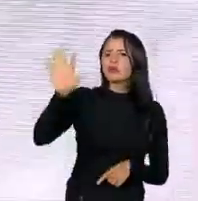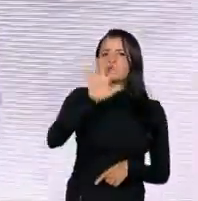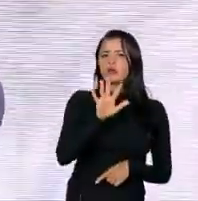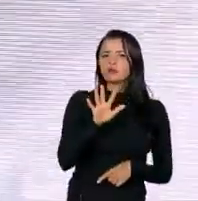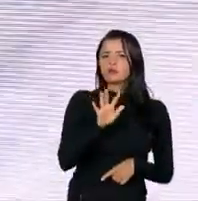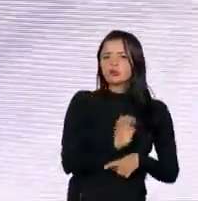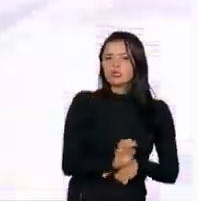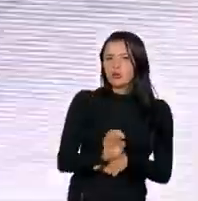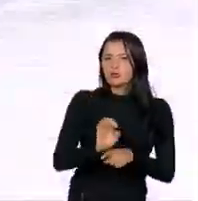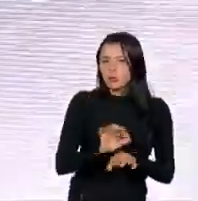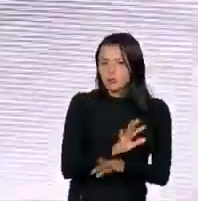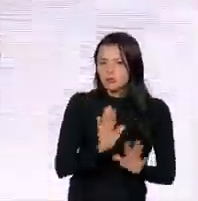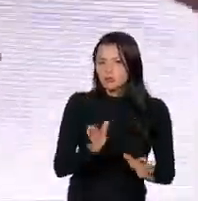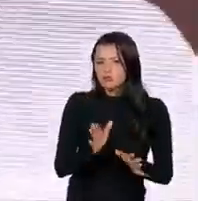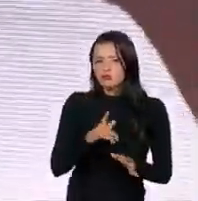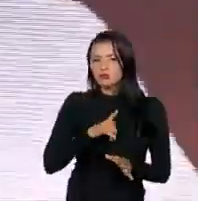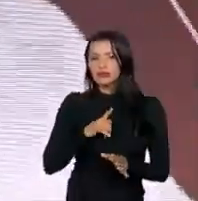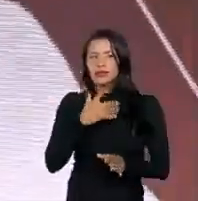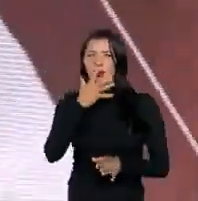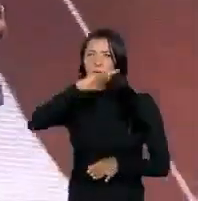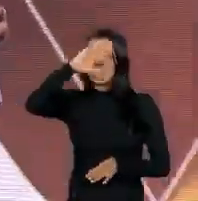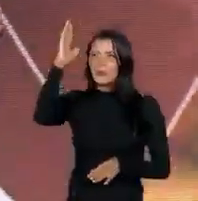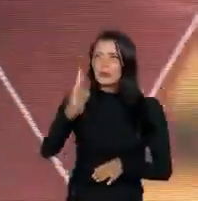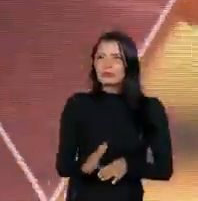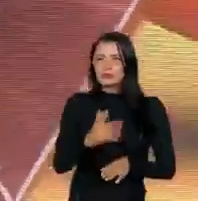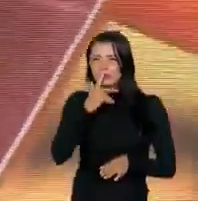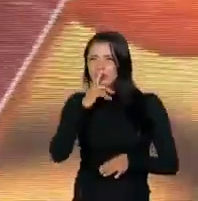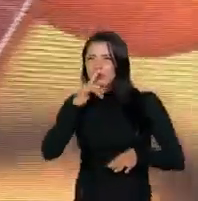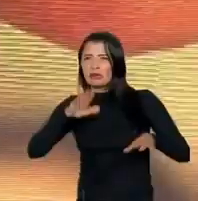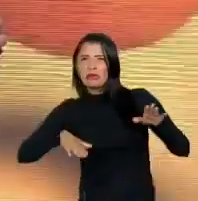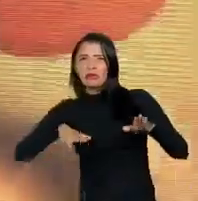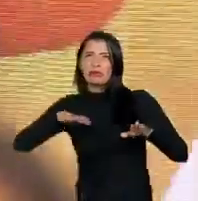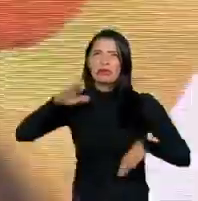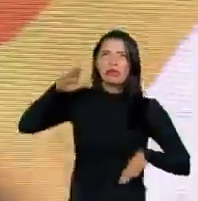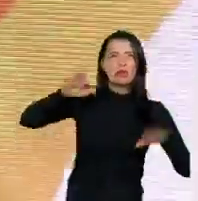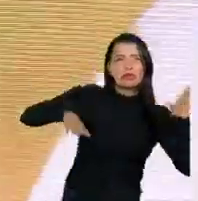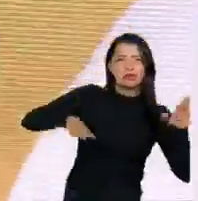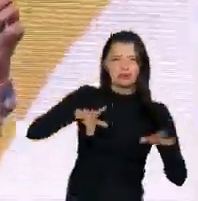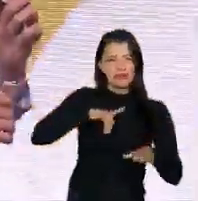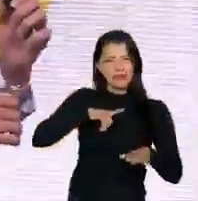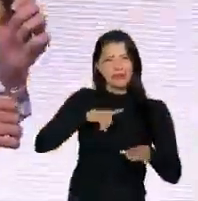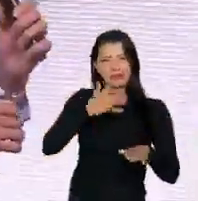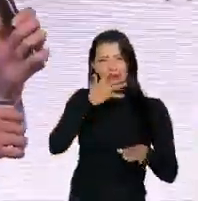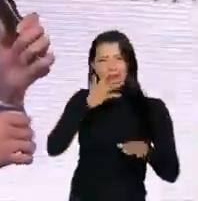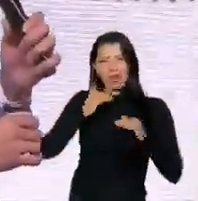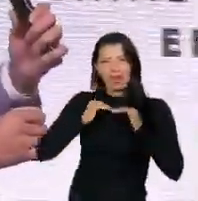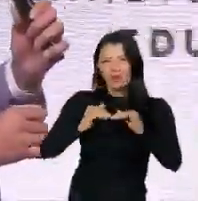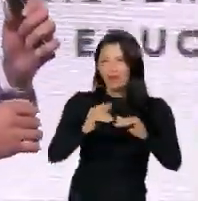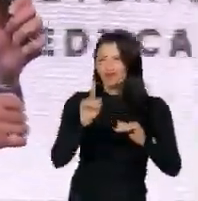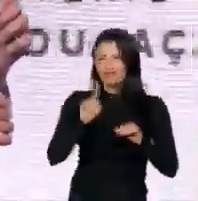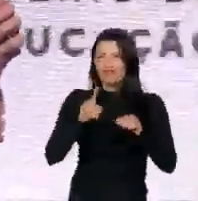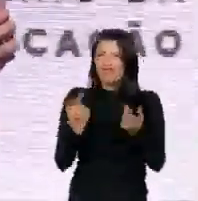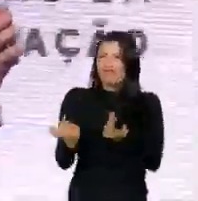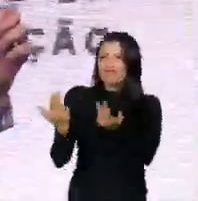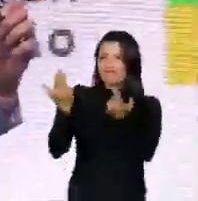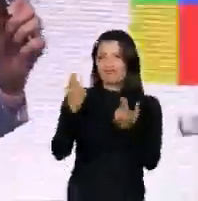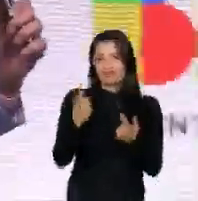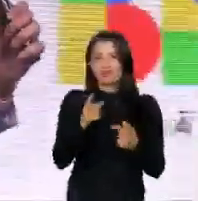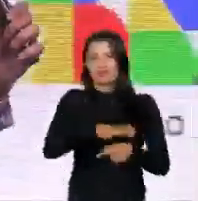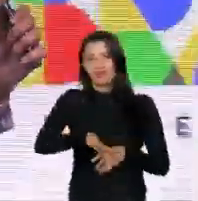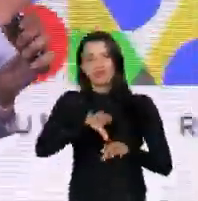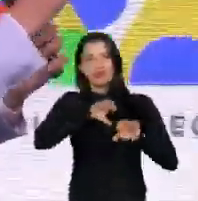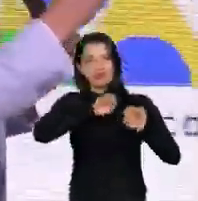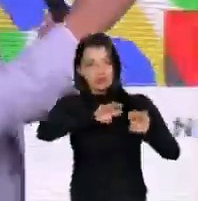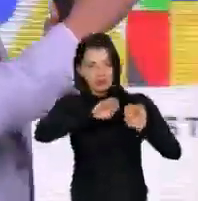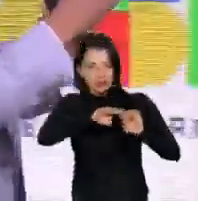estado, porque o Brasil é um país muito desigual. E o Brasil também é muito desigual na questão educacional. Se você for